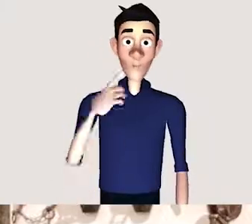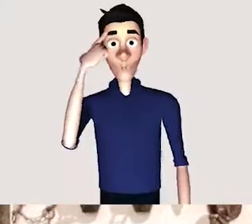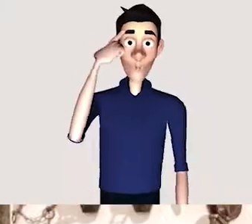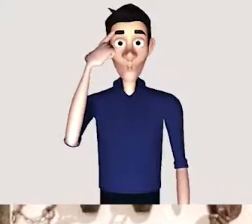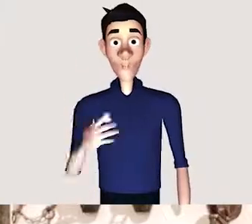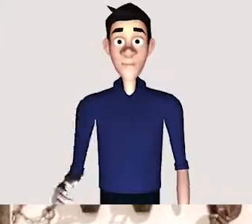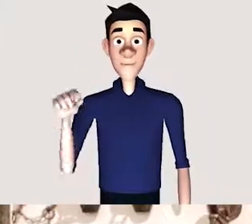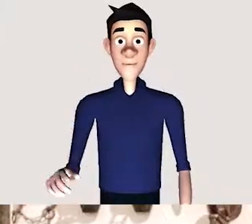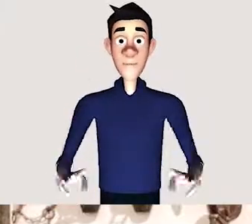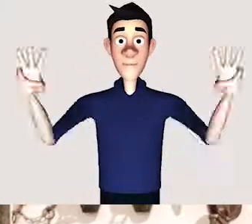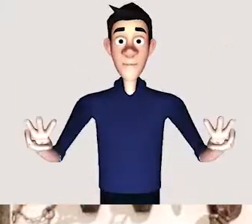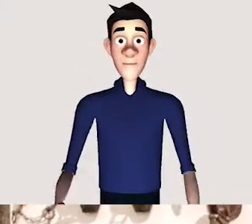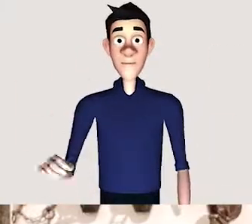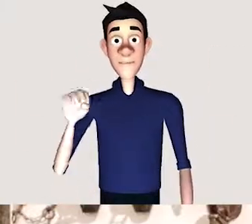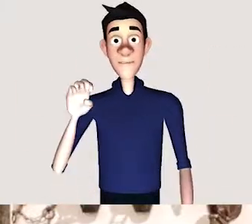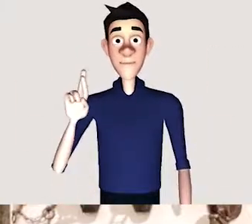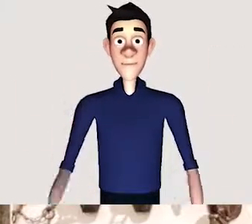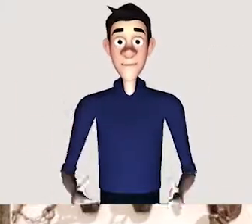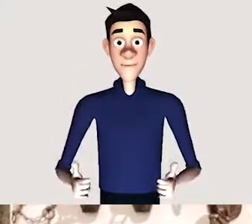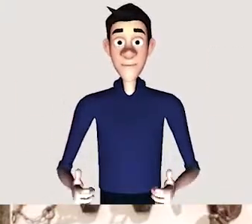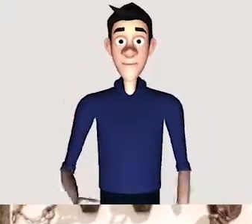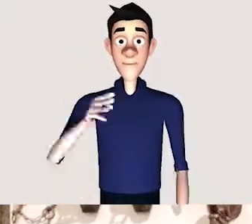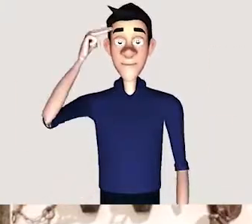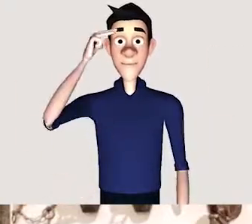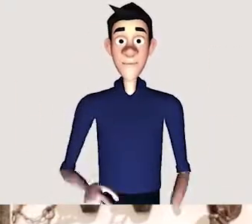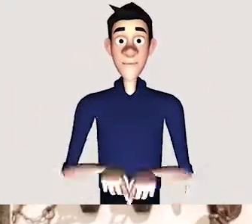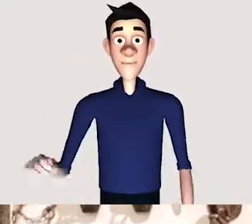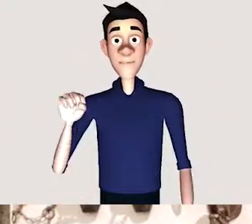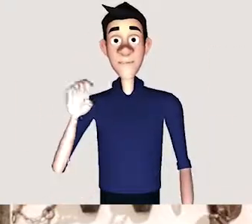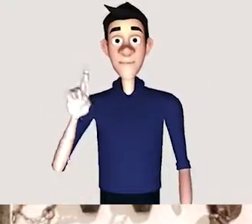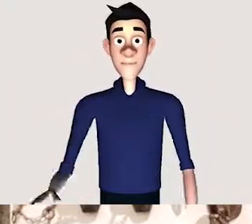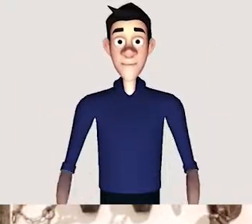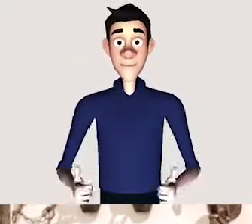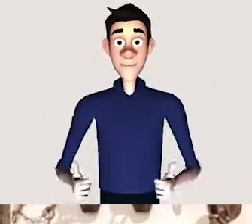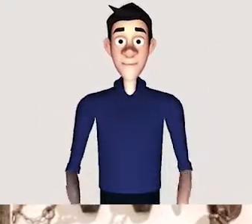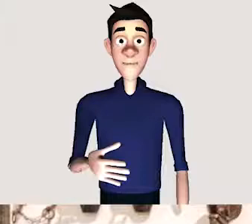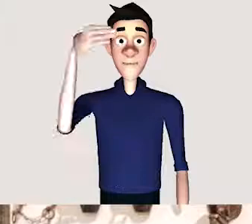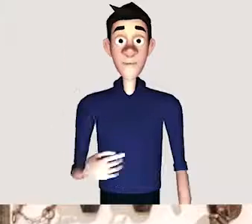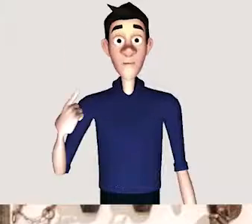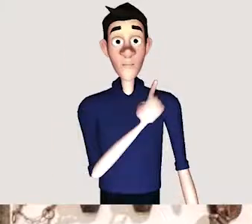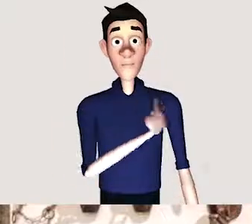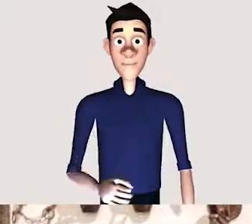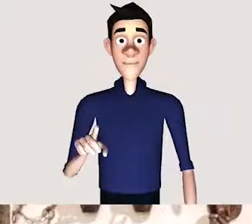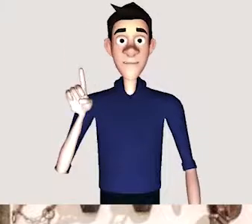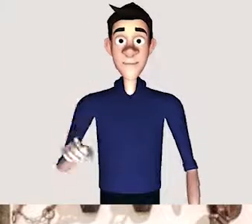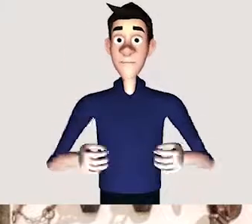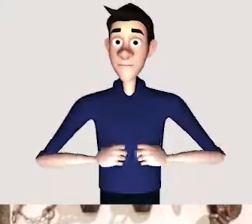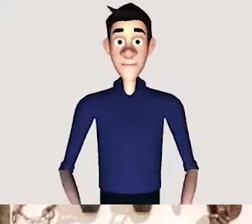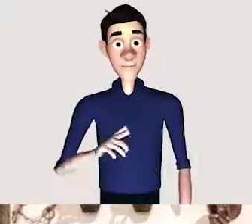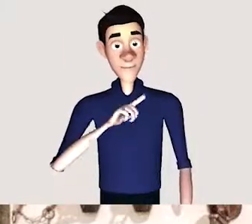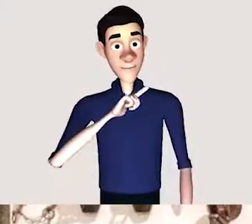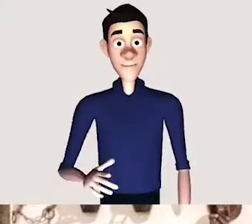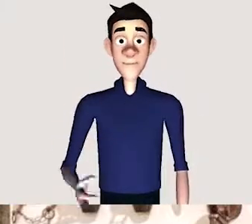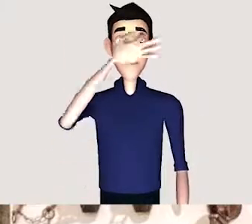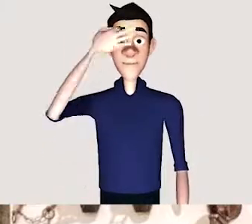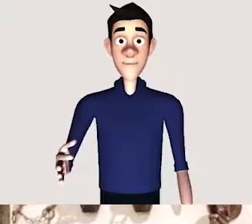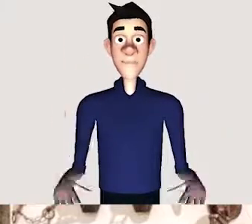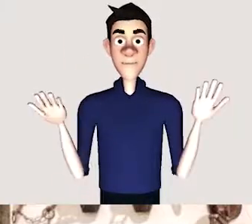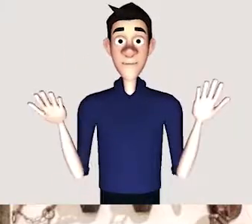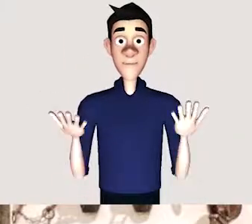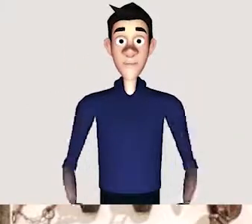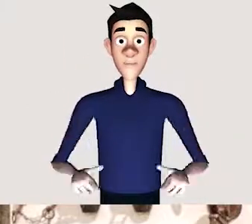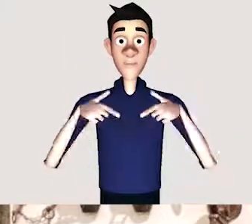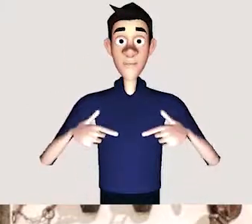dimensão poética, mas eles também acionam memória, mas também produzem esquecimento. Portanto, os museus são passíveis